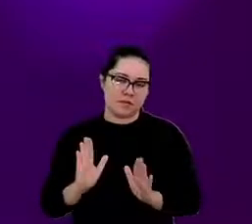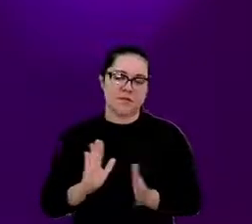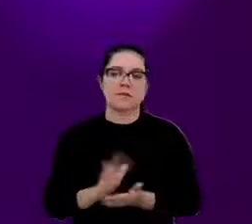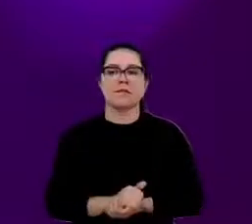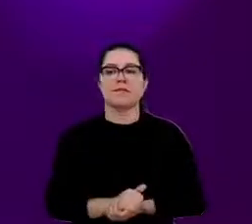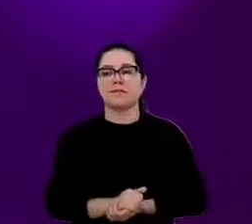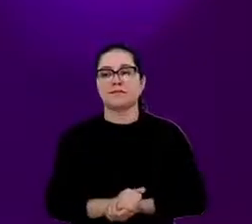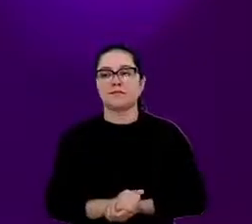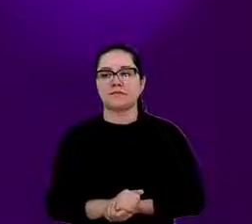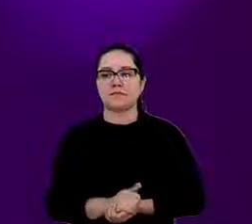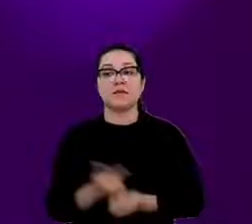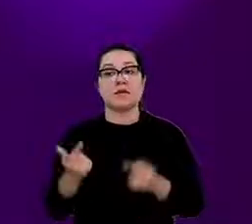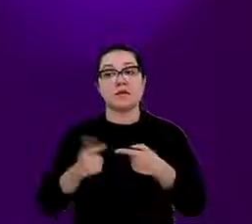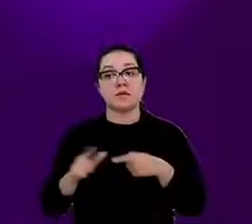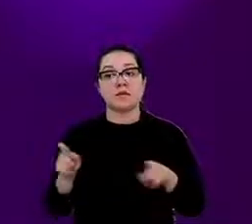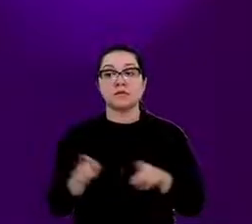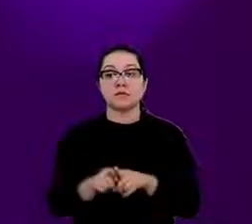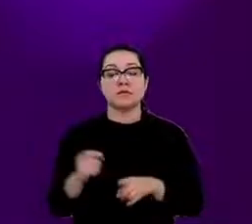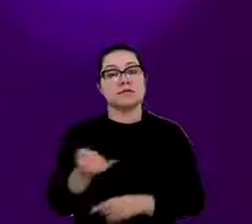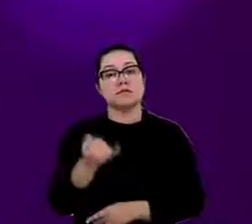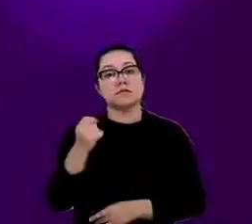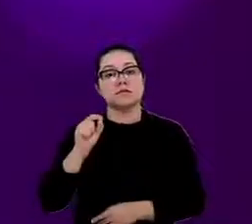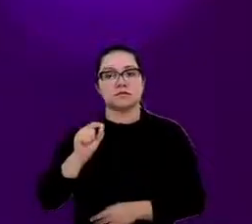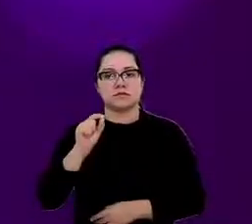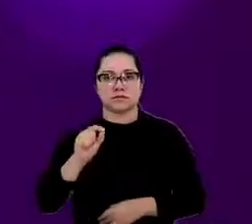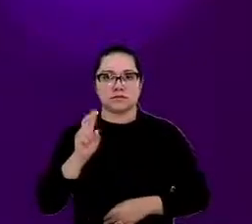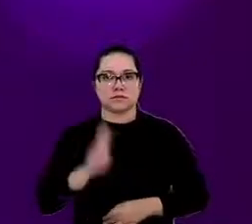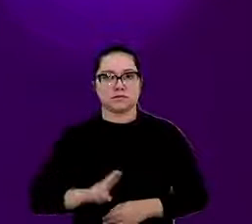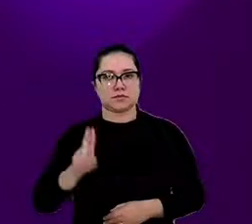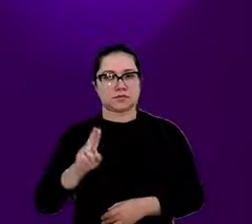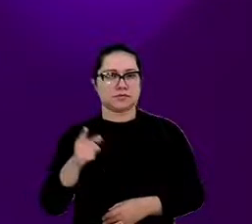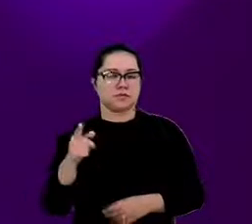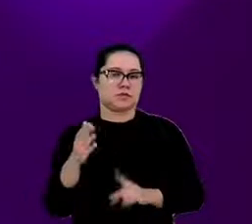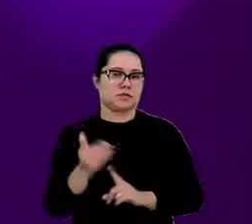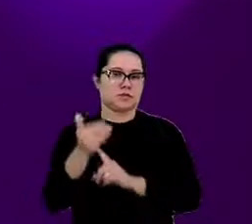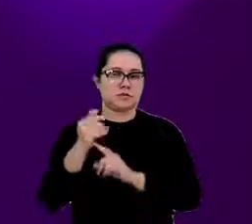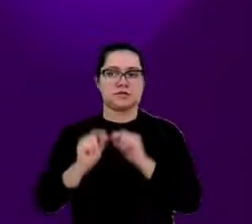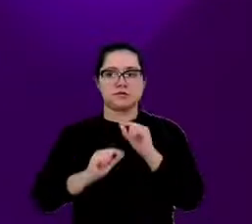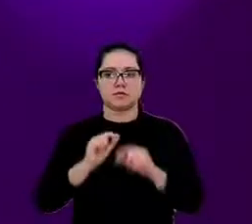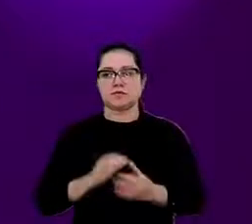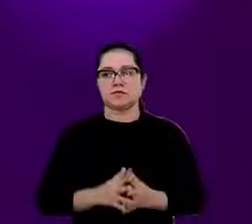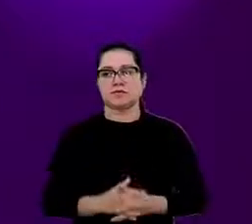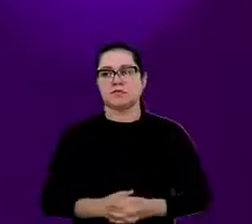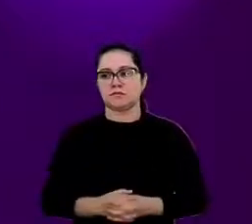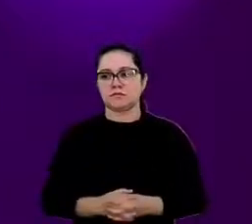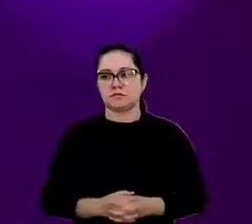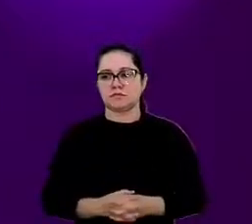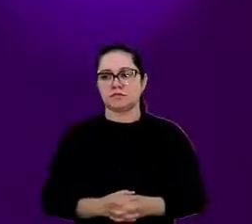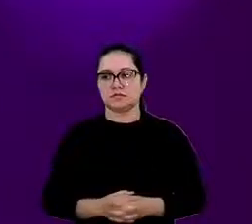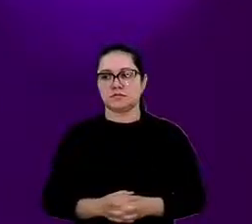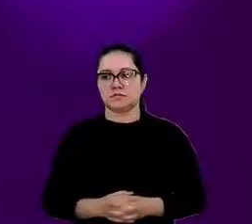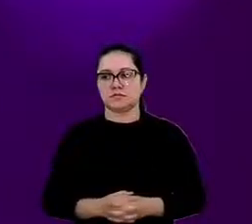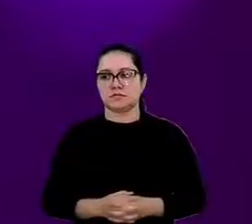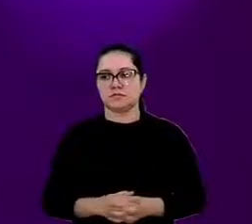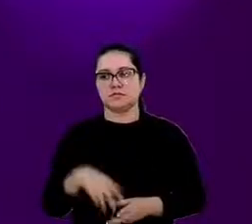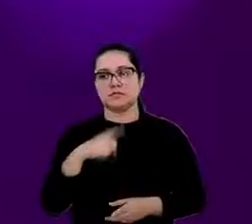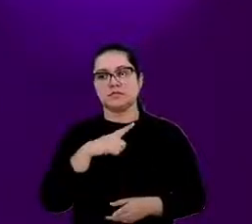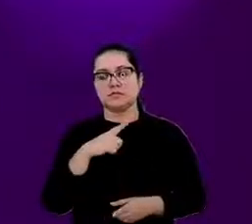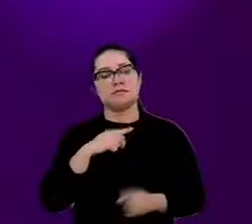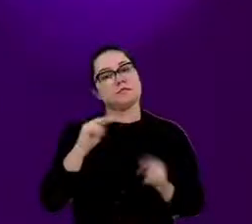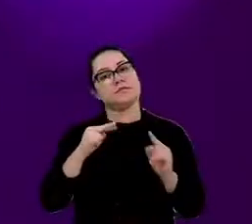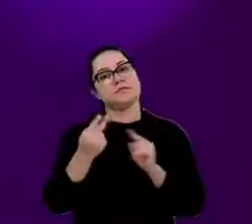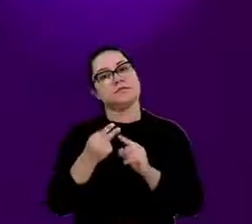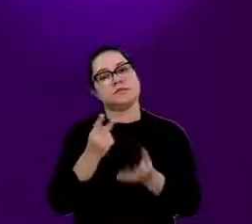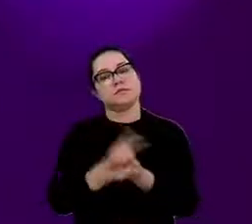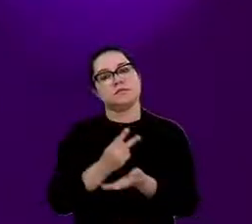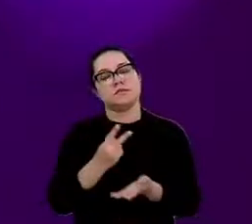Outro aspecto relevante para considerar o uso dessa tecnologia é nós colocarmos a perspectivas quais os